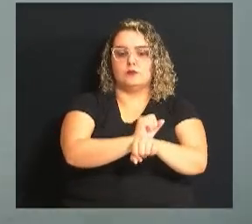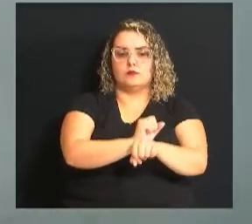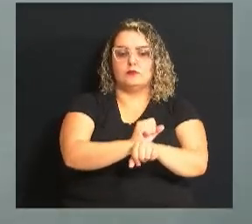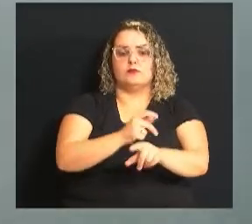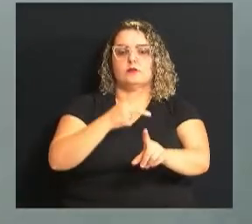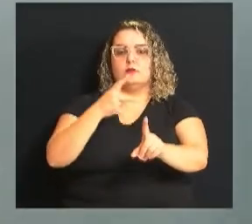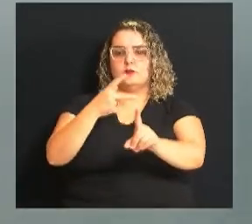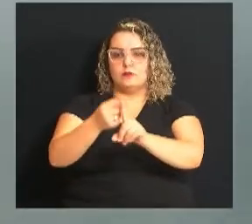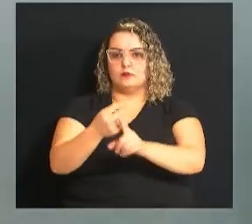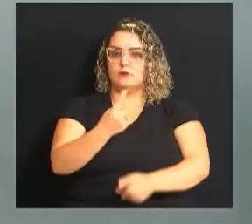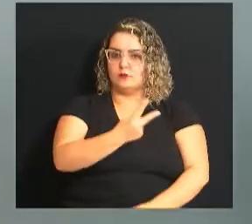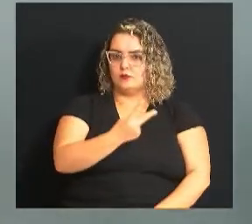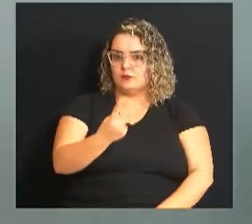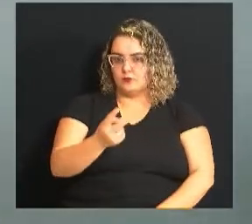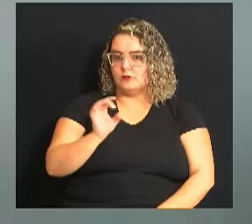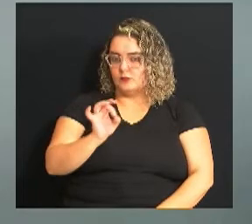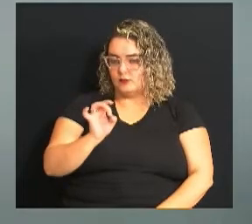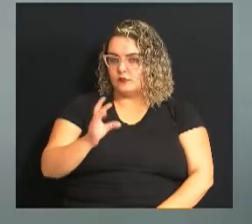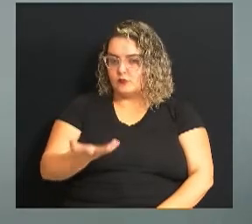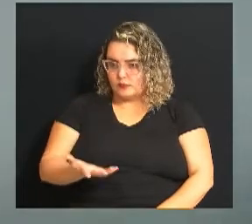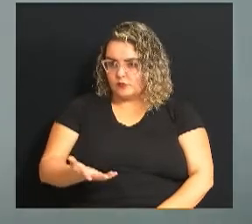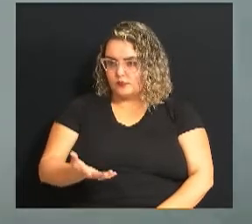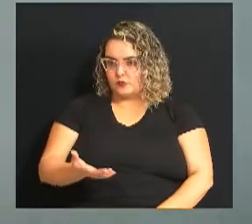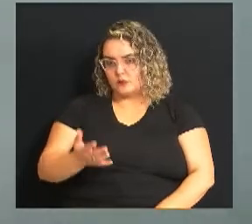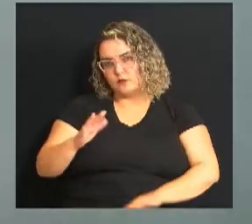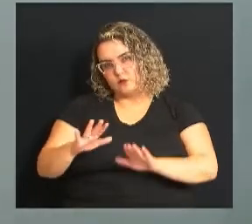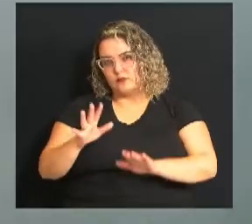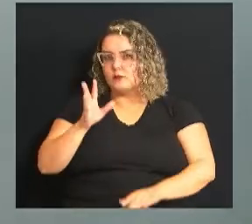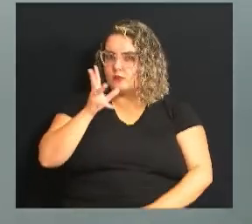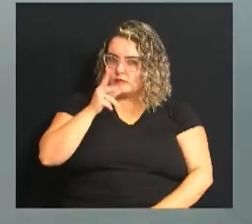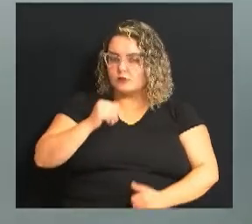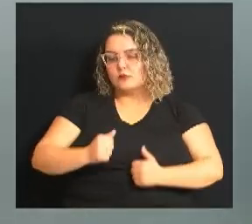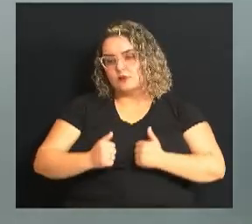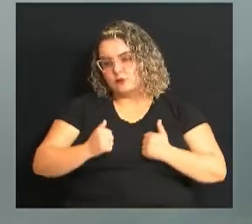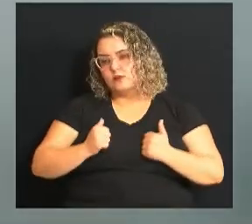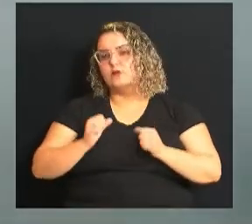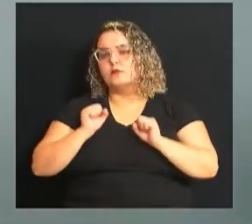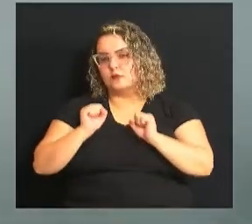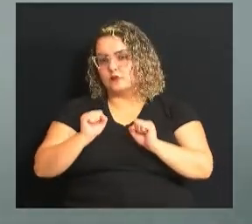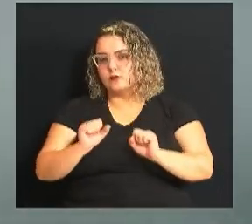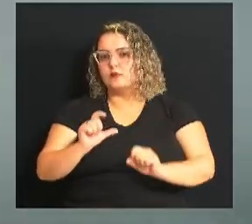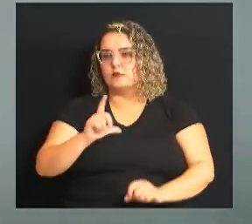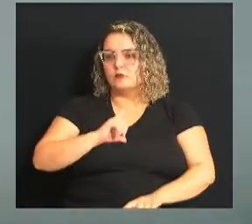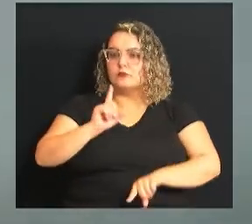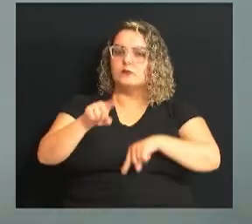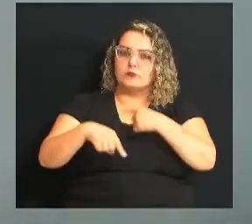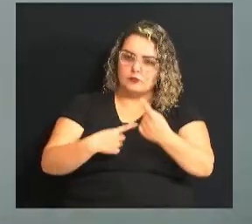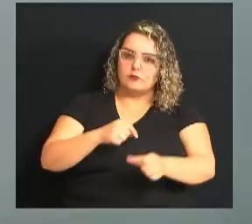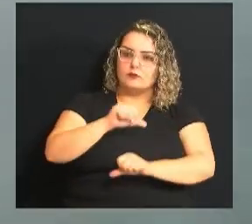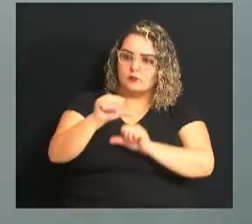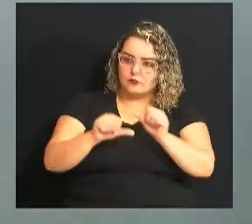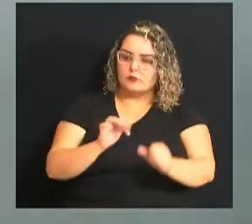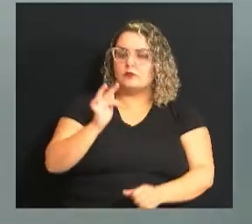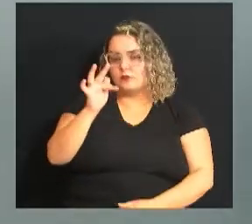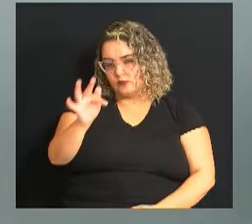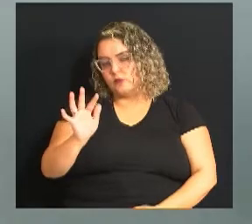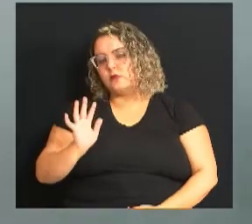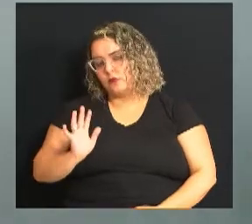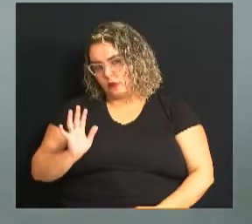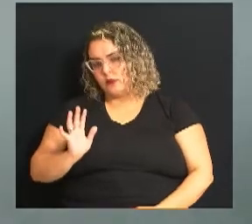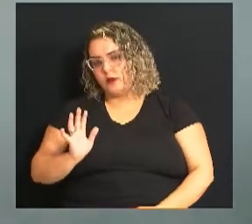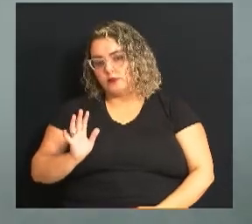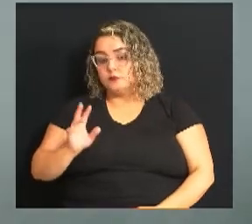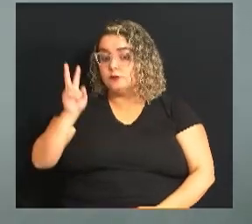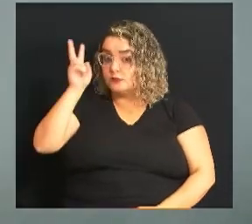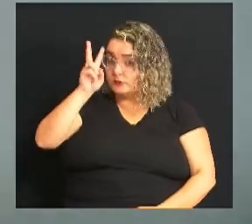resposta imune, da duração da resposta imune, a gente pode ter alguma mudança no futuro. Lembrando